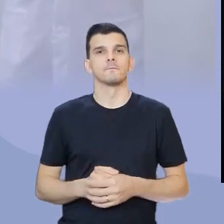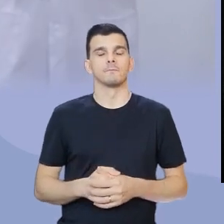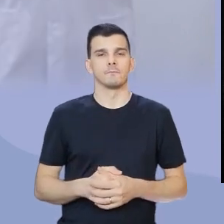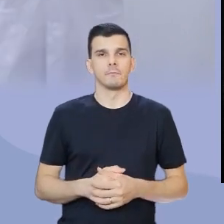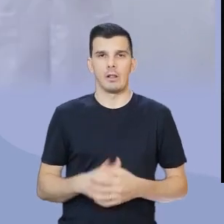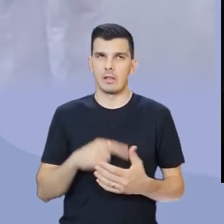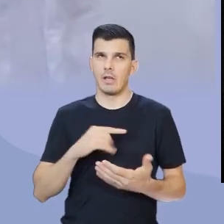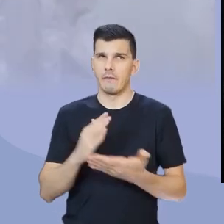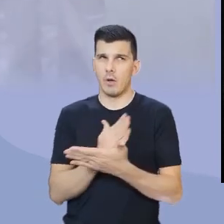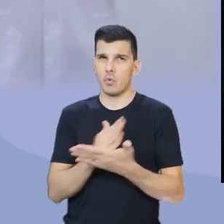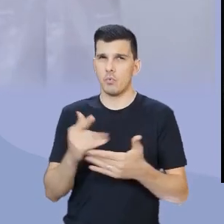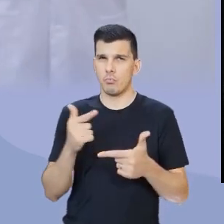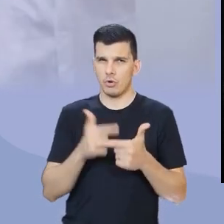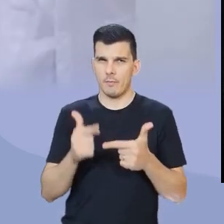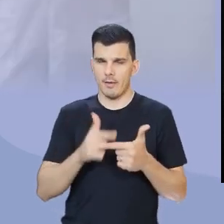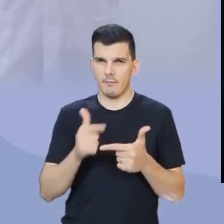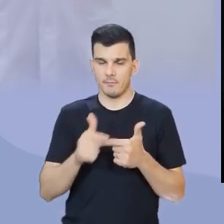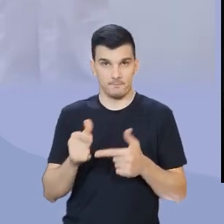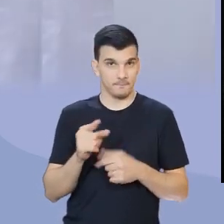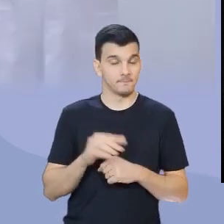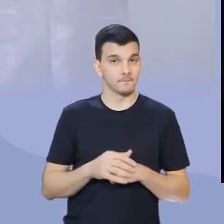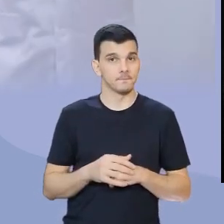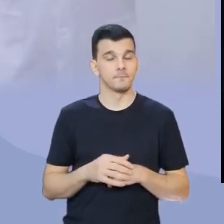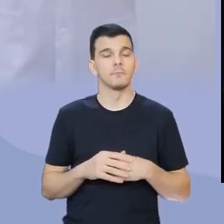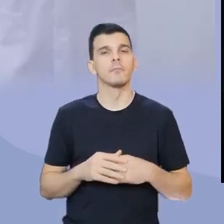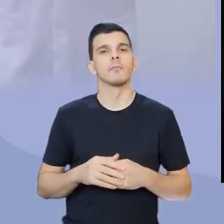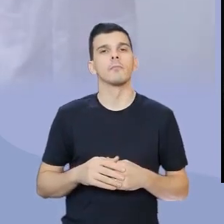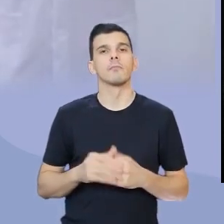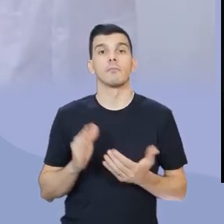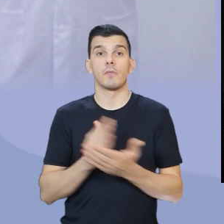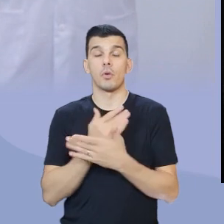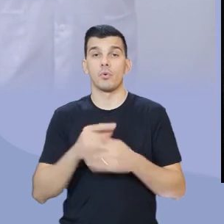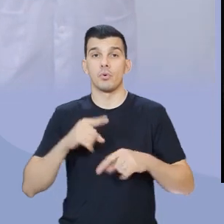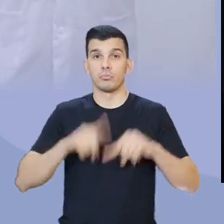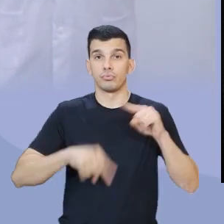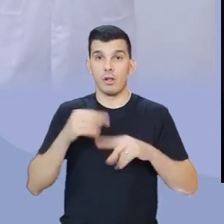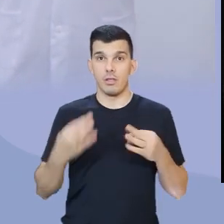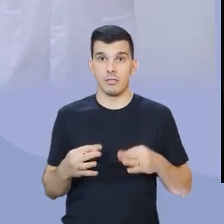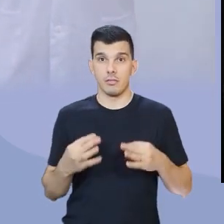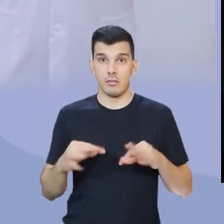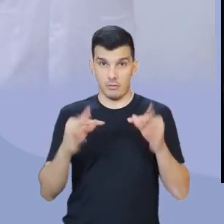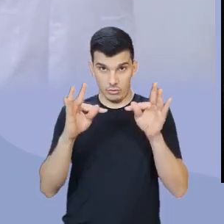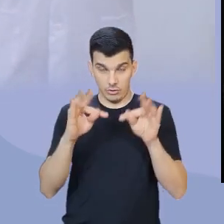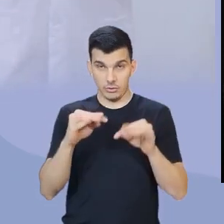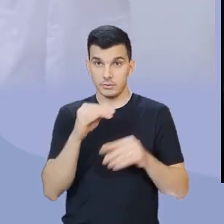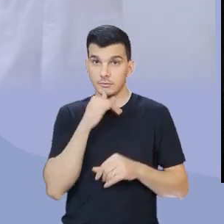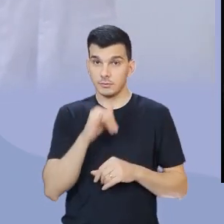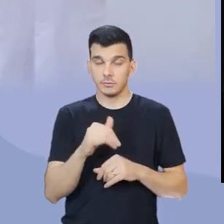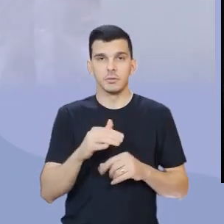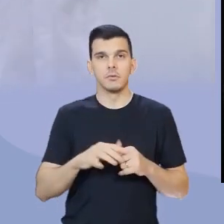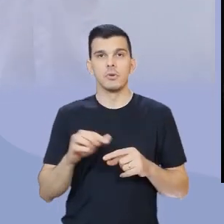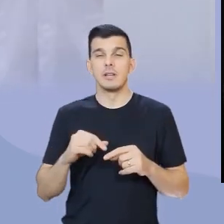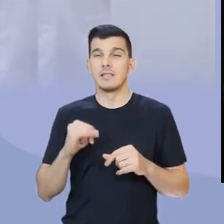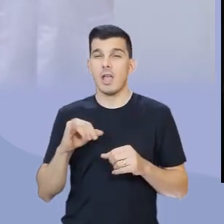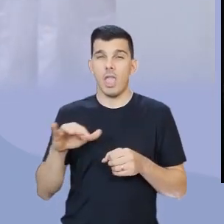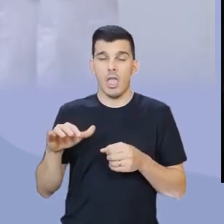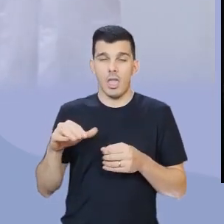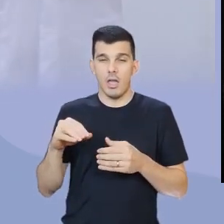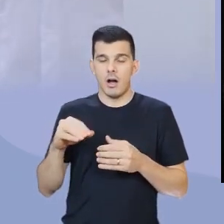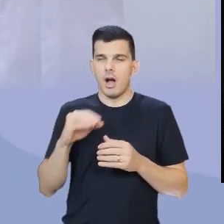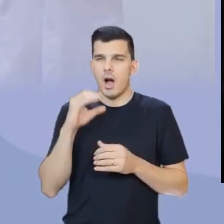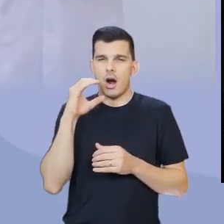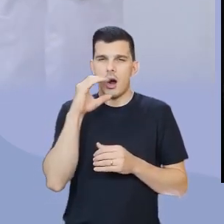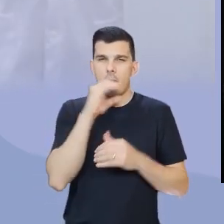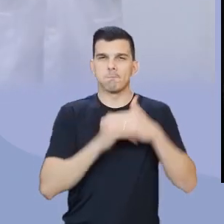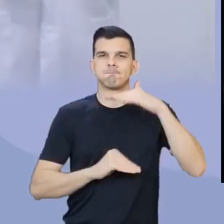uns problemas, acho que foi no Ceará, se eu não me engano. Alguns equipamentos eletrônicos podem queimar durante o funcionamento quando sua temperatura interna atinge